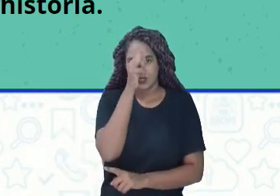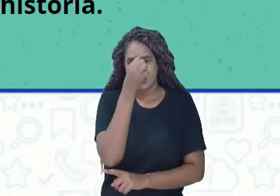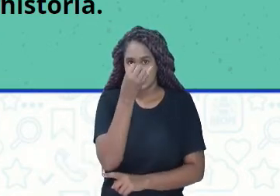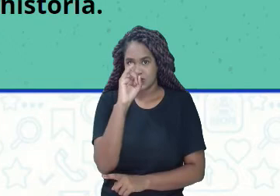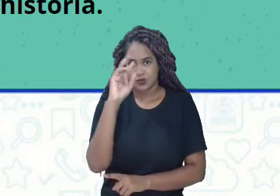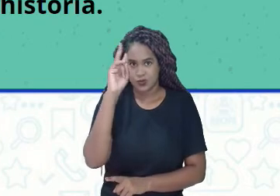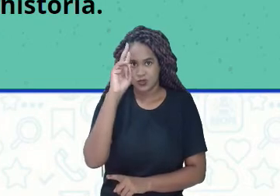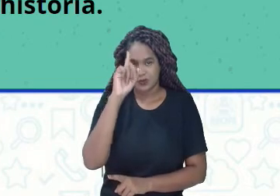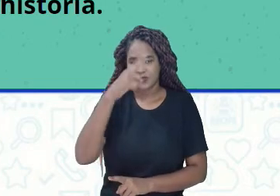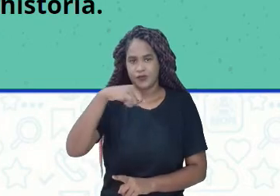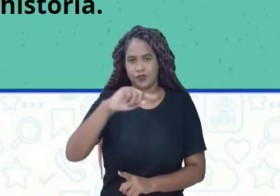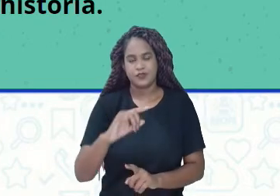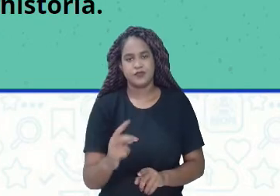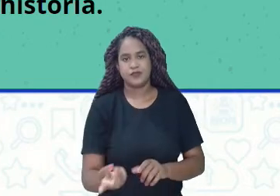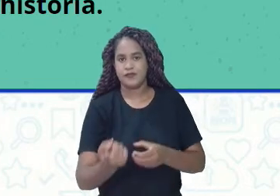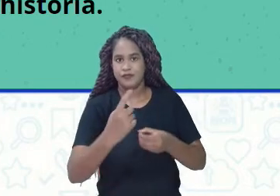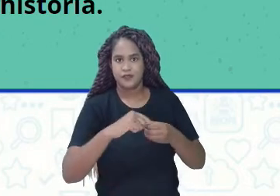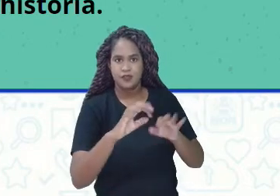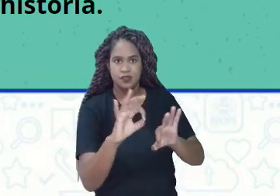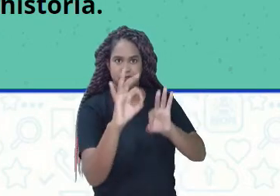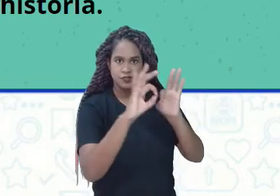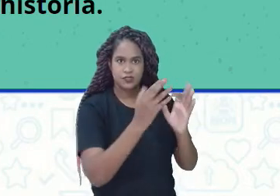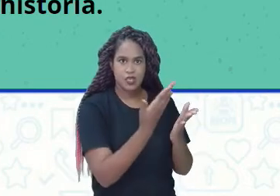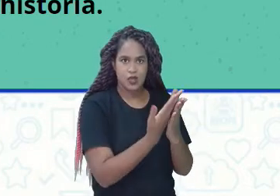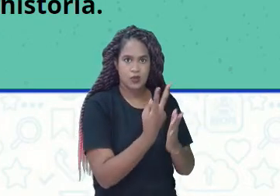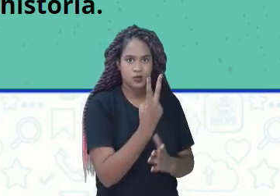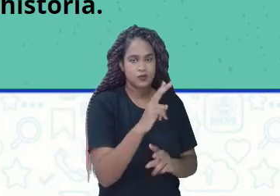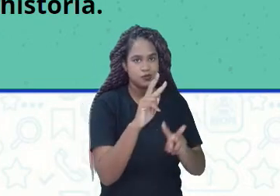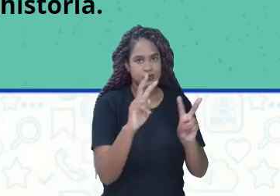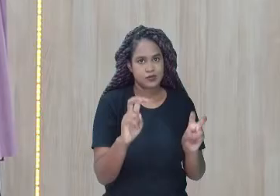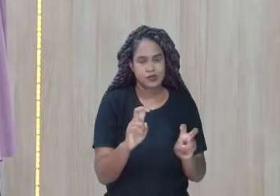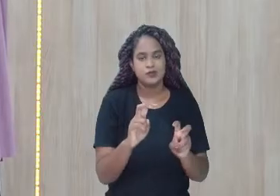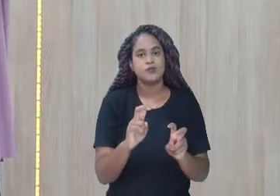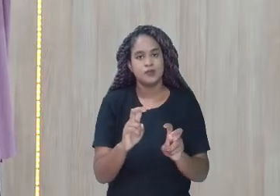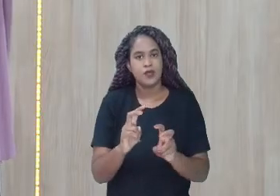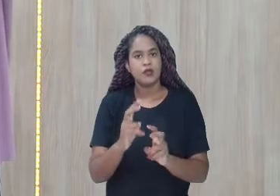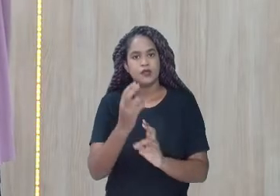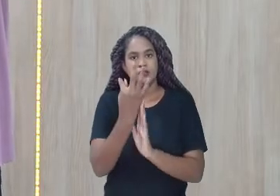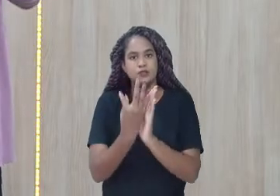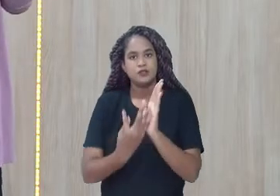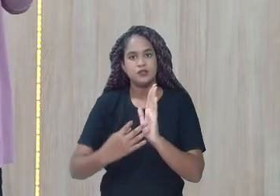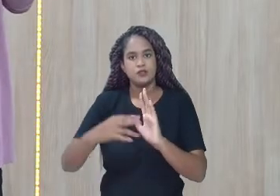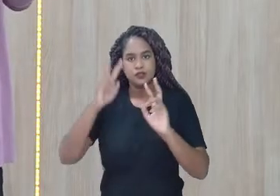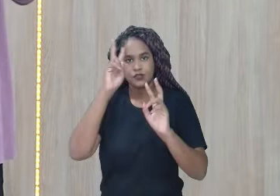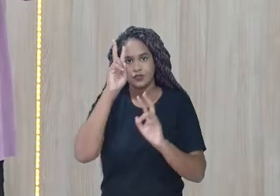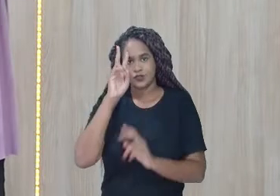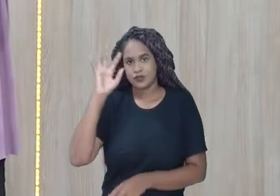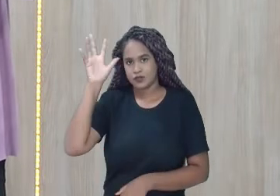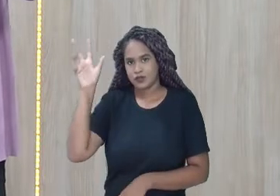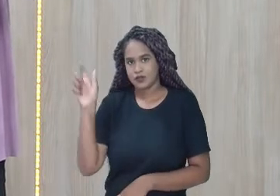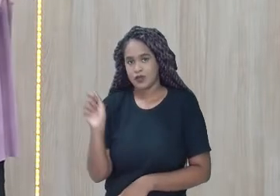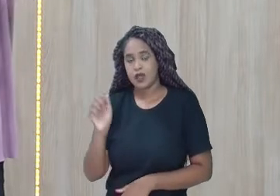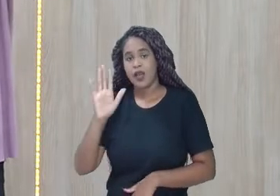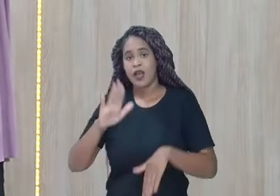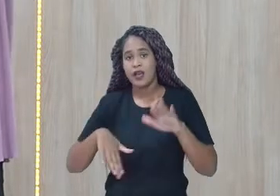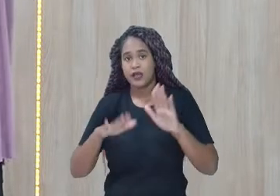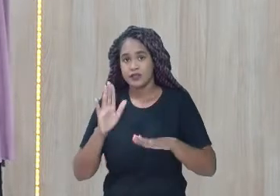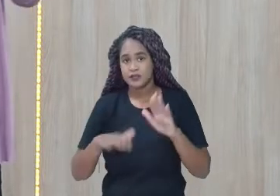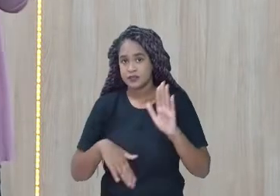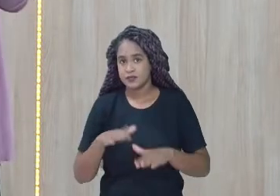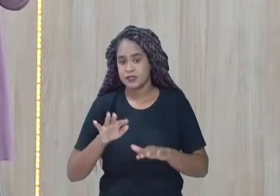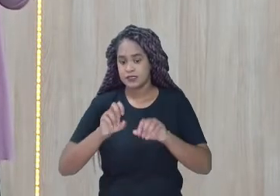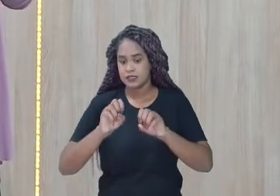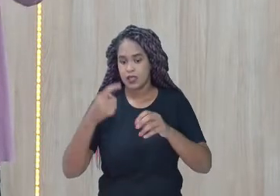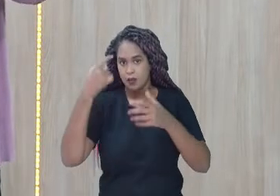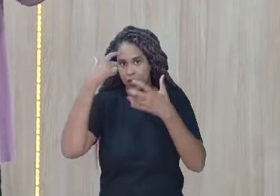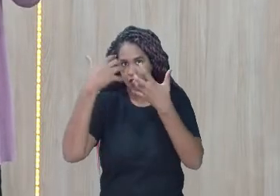assistam a aula 2 sobre fábulas africanas. A gente conversou que nem sempre a moral da história está lá, mas ela está